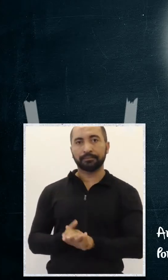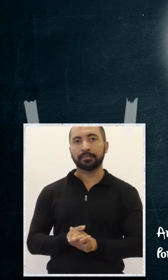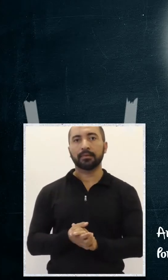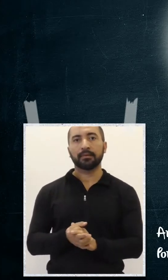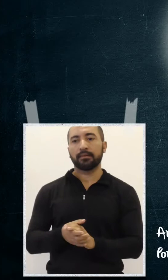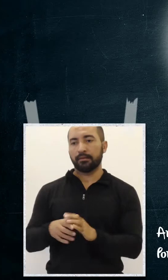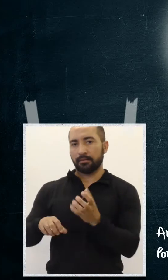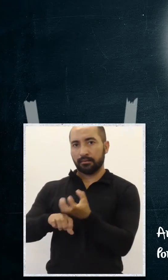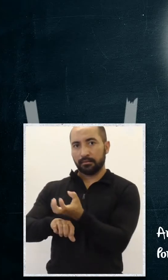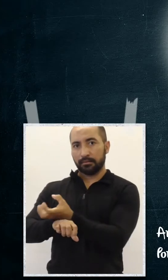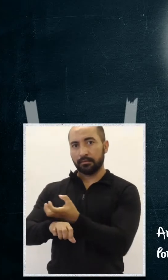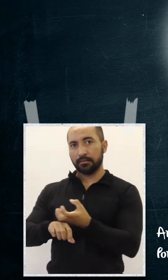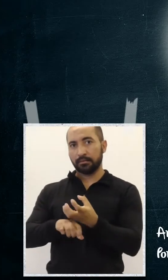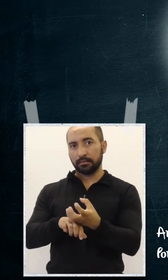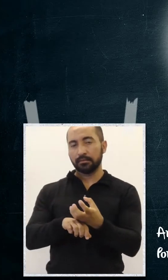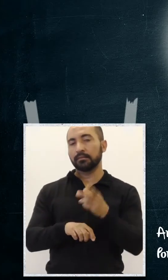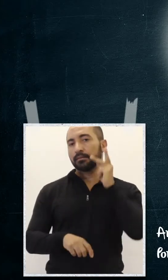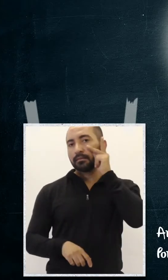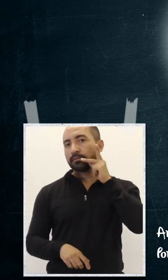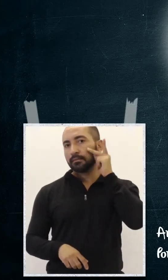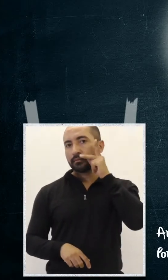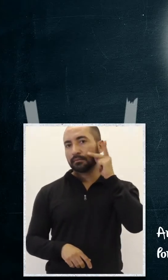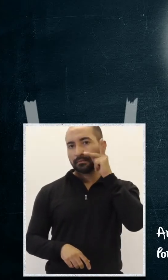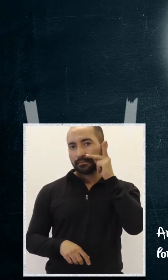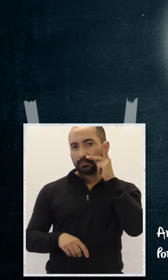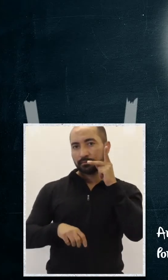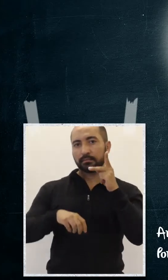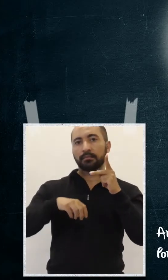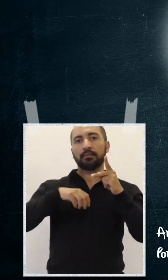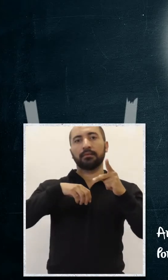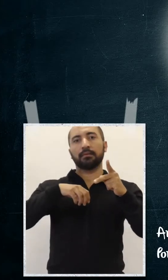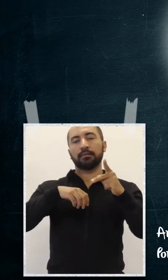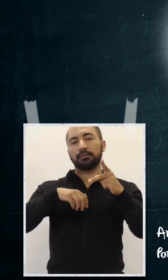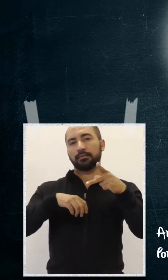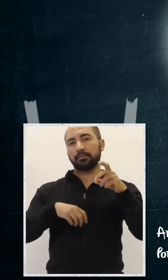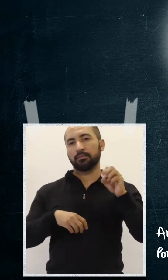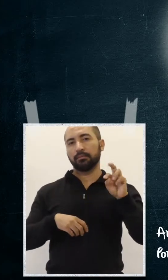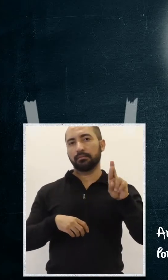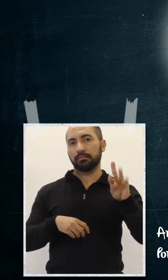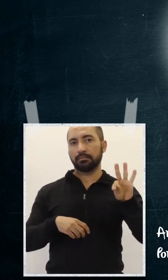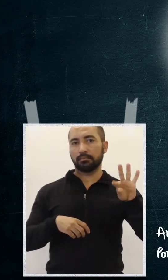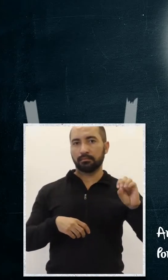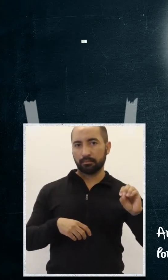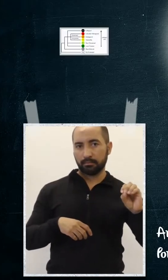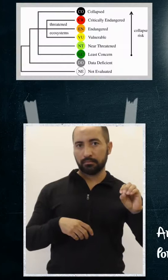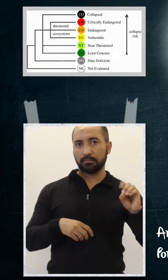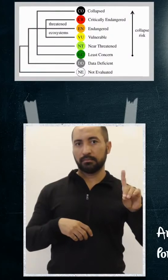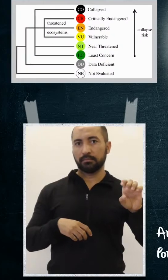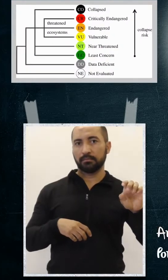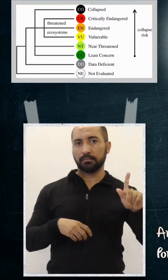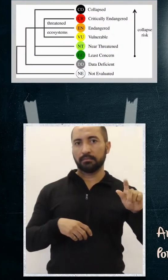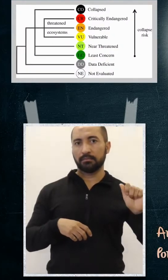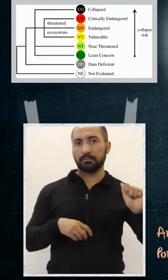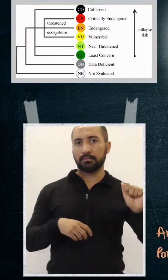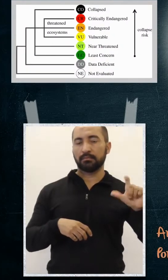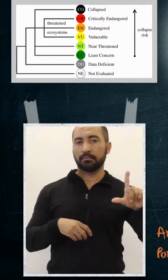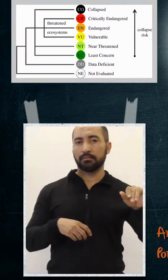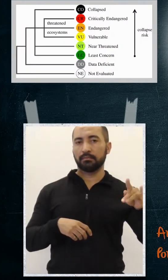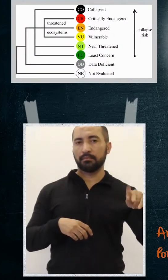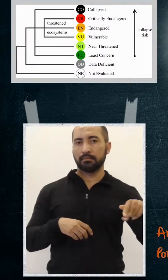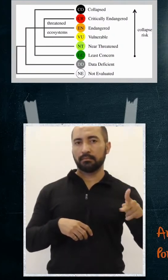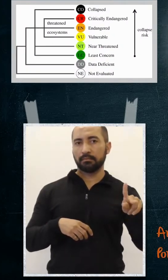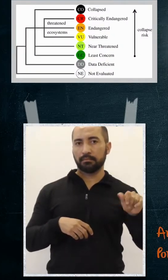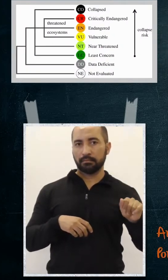na Paraíba, e Porto de Galinhas, em Pernambuco, o estado de conservação da população de Mucismilia hart é considerado como criticamente em perigo,